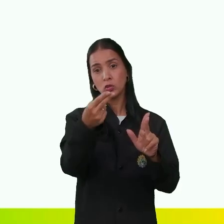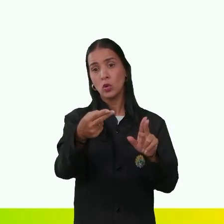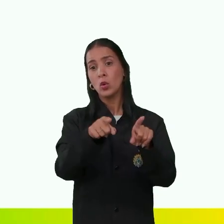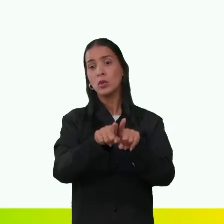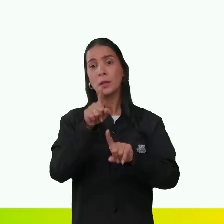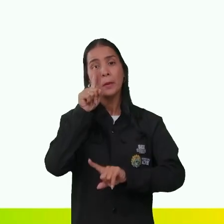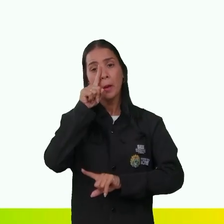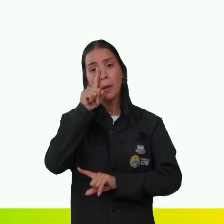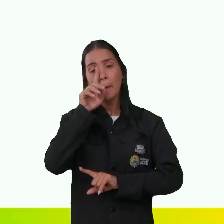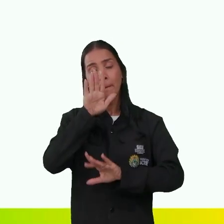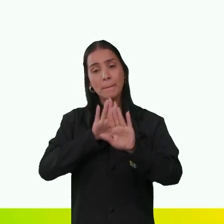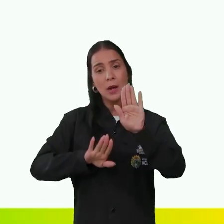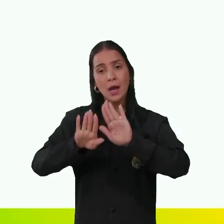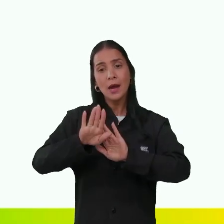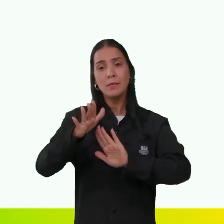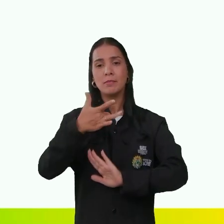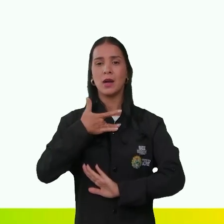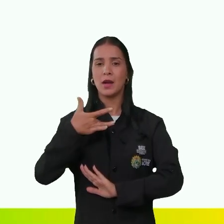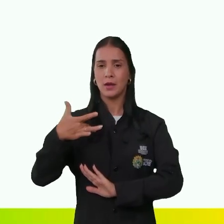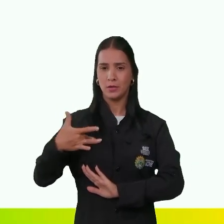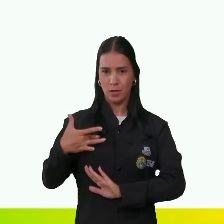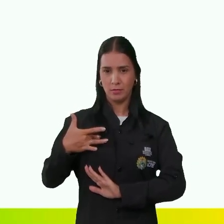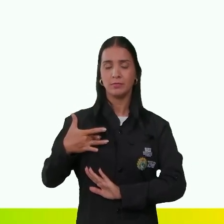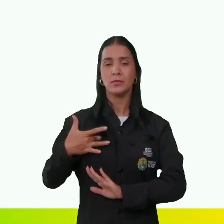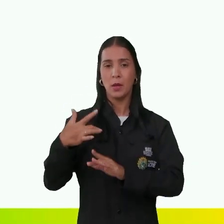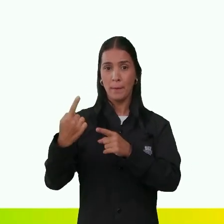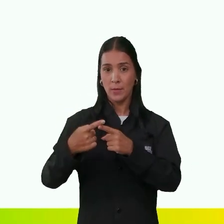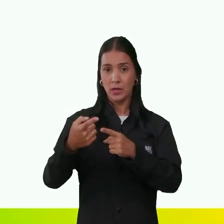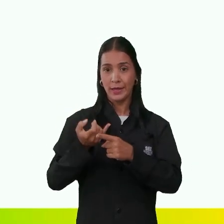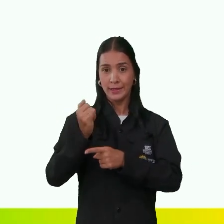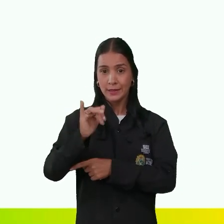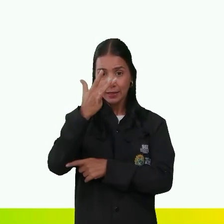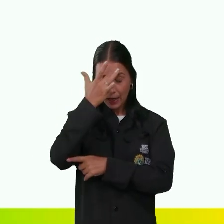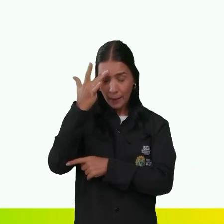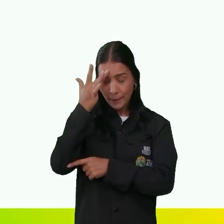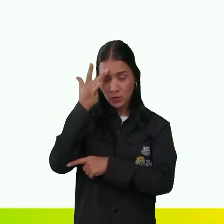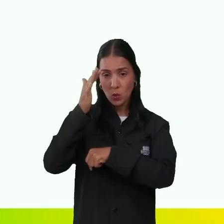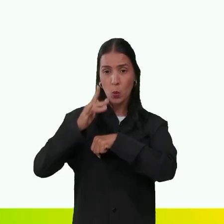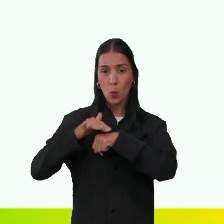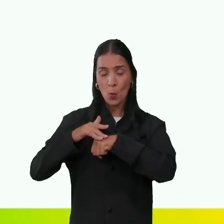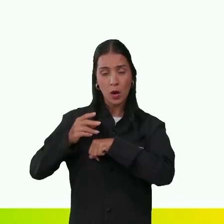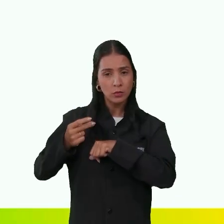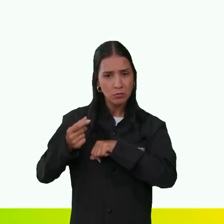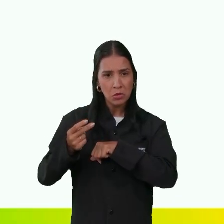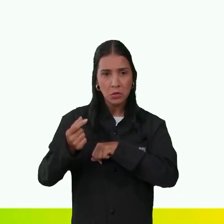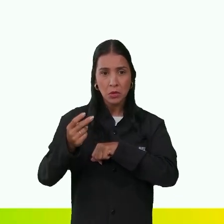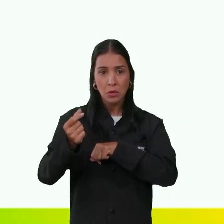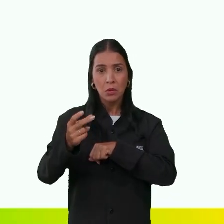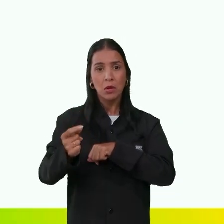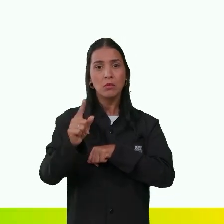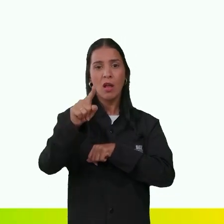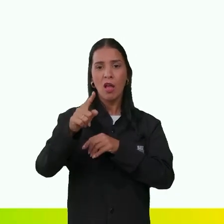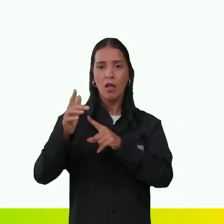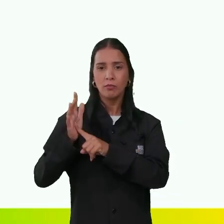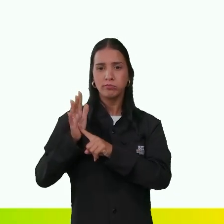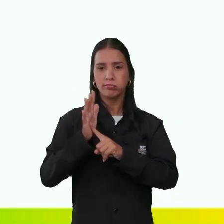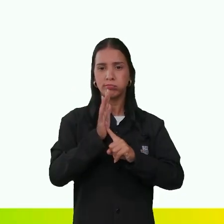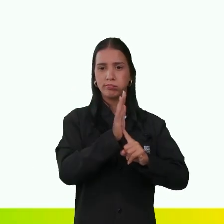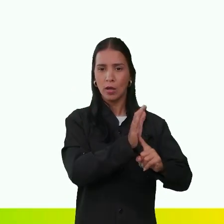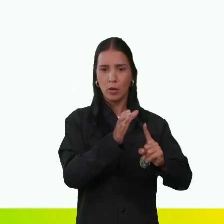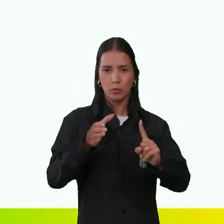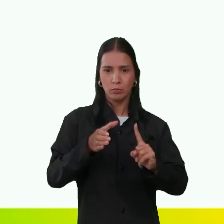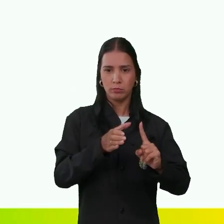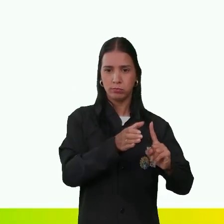pública, como pessoas com doenças crônicas ou condições de vida precárias que acabam sendo isoladas